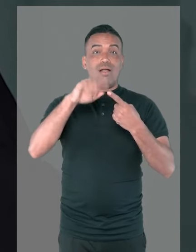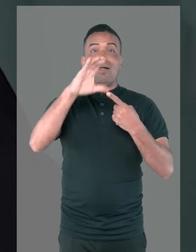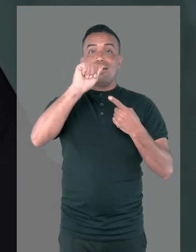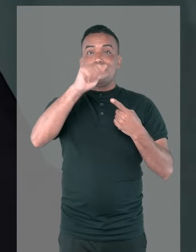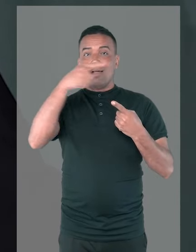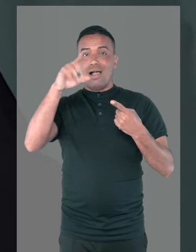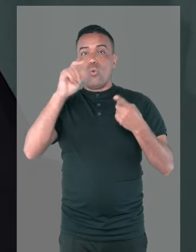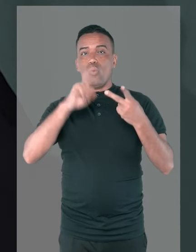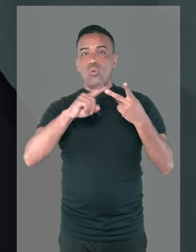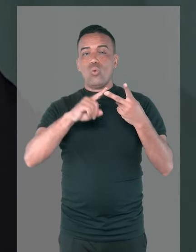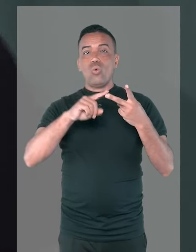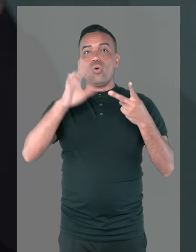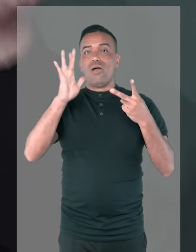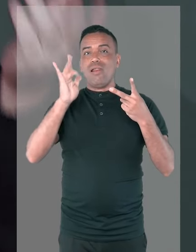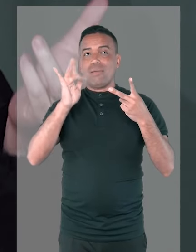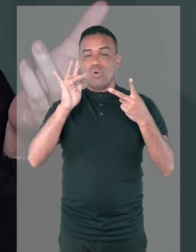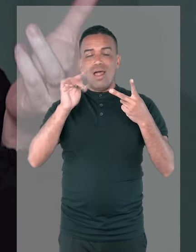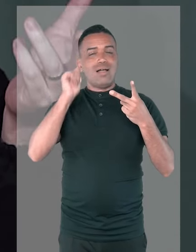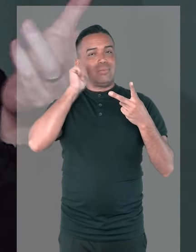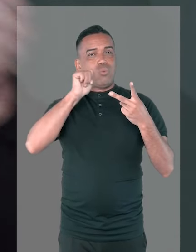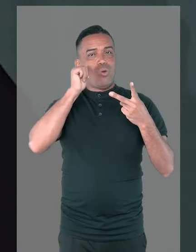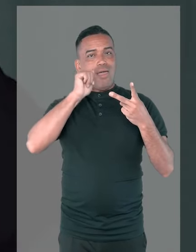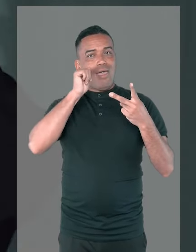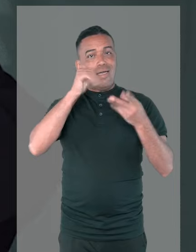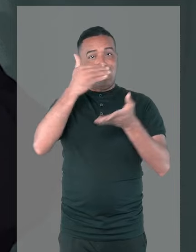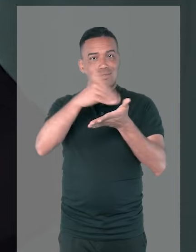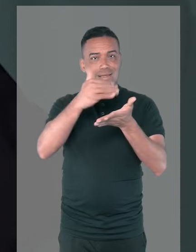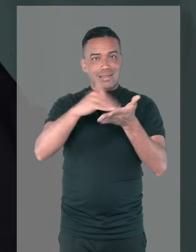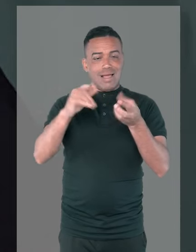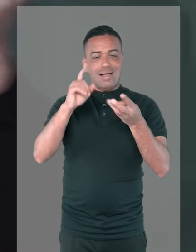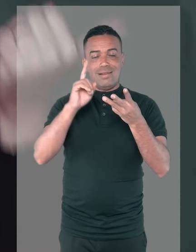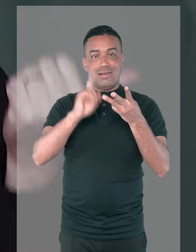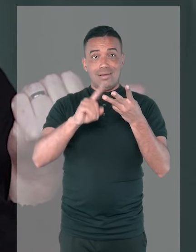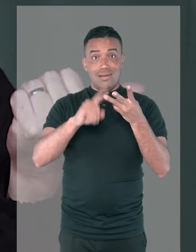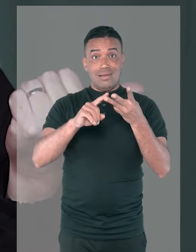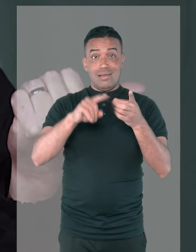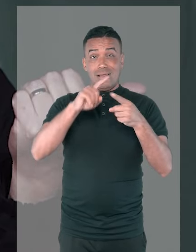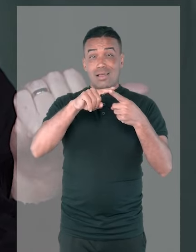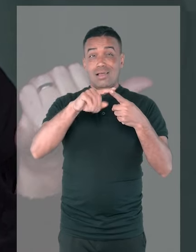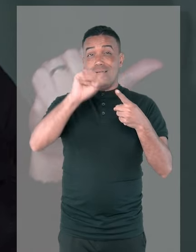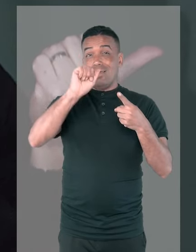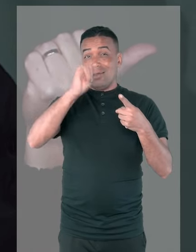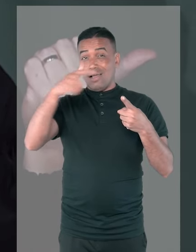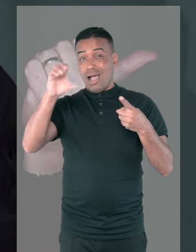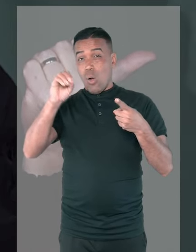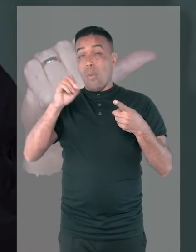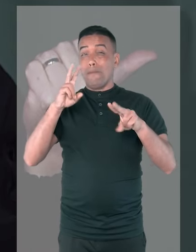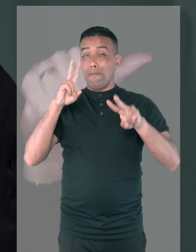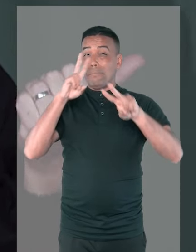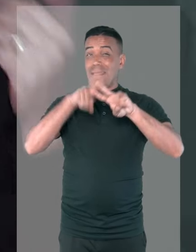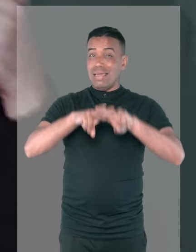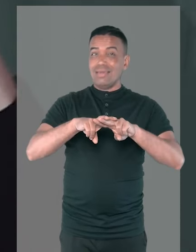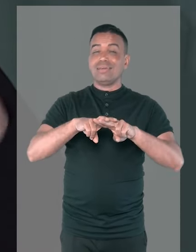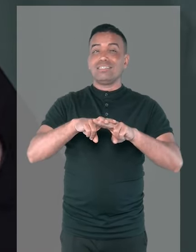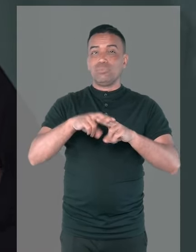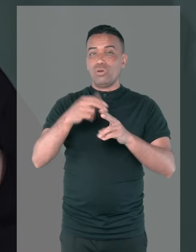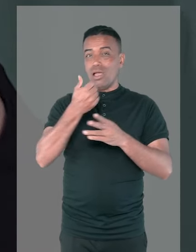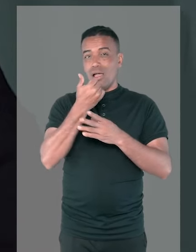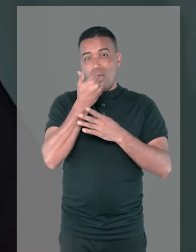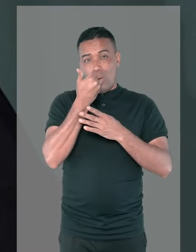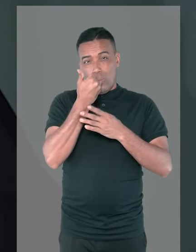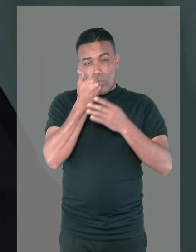sua namorada, Lucy Fuerza, que é secretária do açougue. O Cão teve preso nos 2 últimos anos por tráfico de crack, mas ele é um